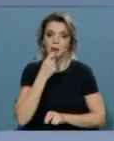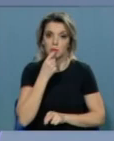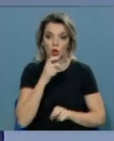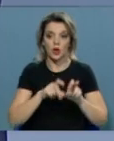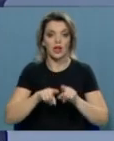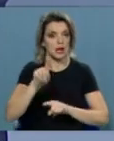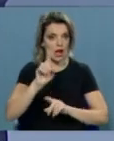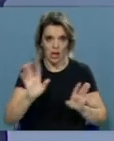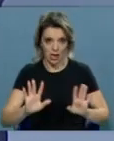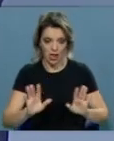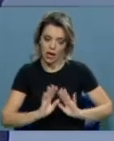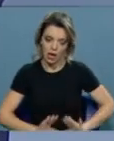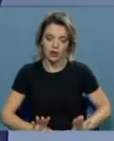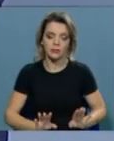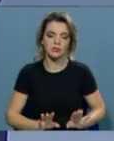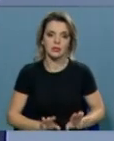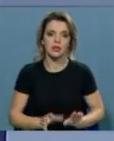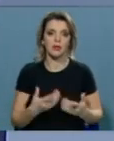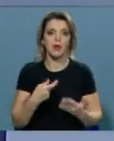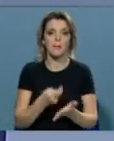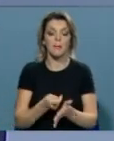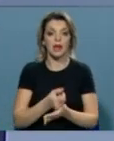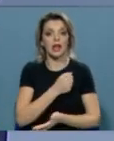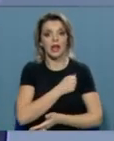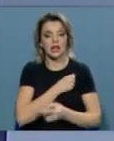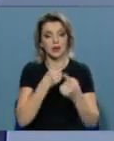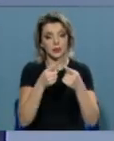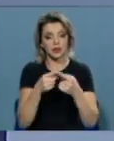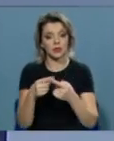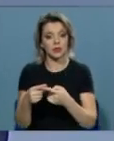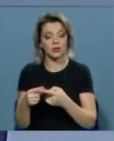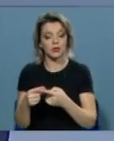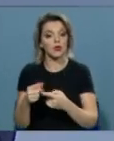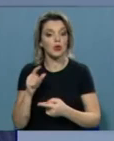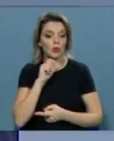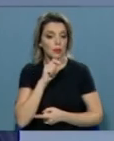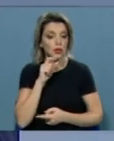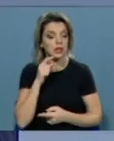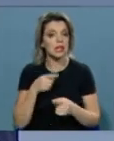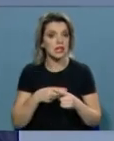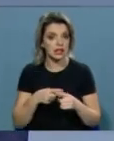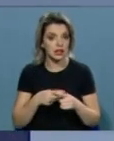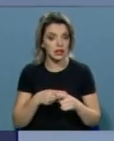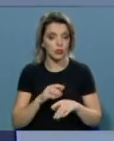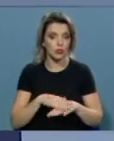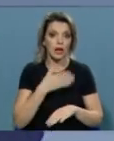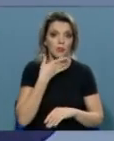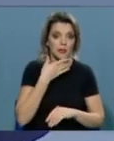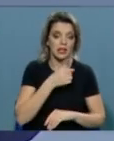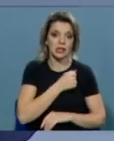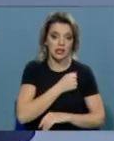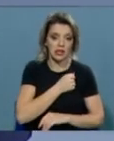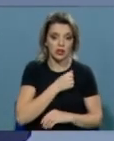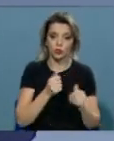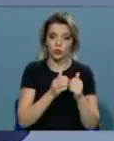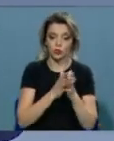descansada quanto as prestações da casa podia ser interessante uma vez foi feita a aplicação toda a gente tem